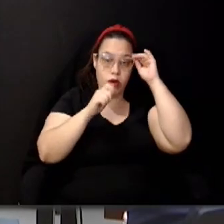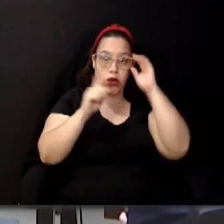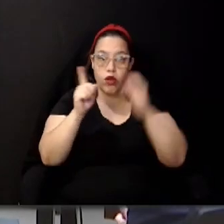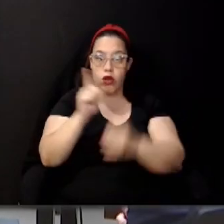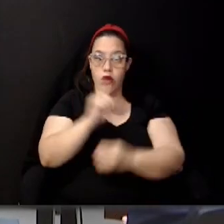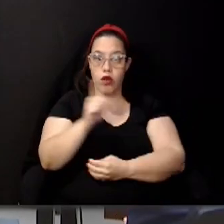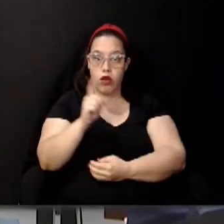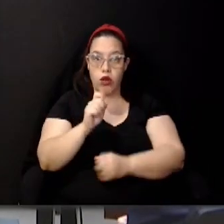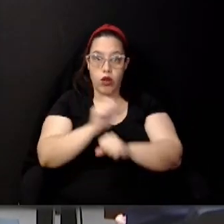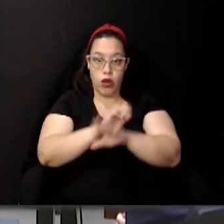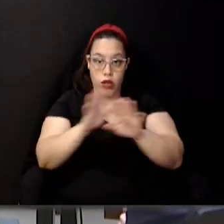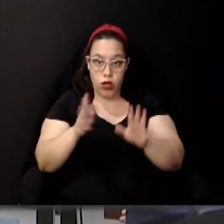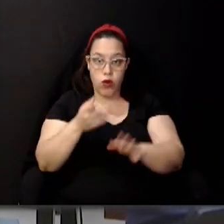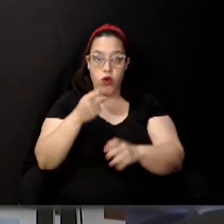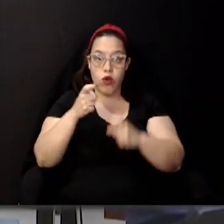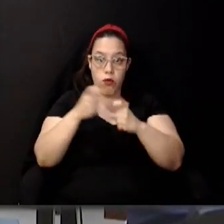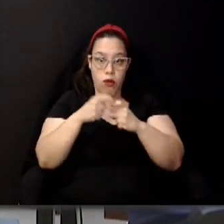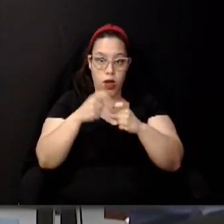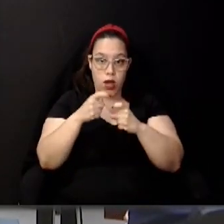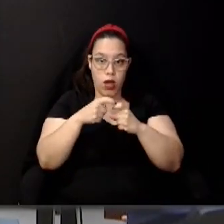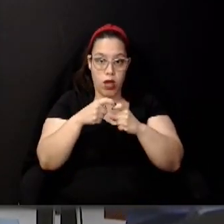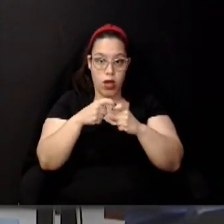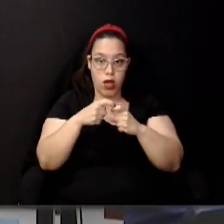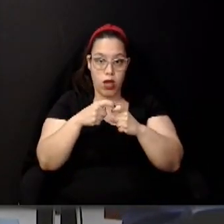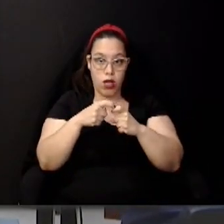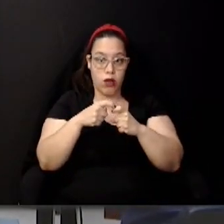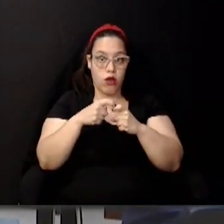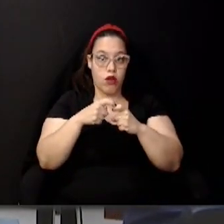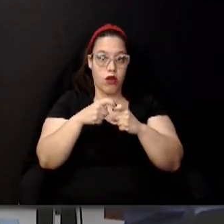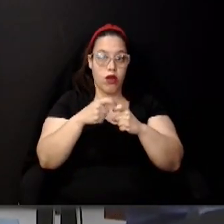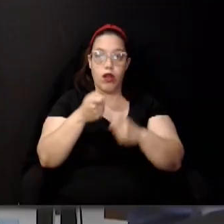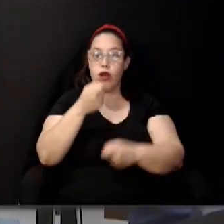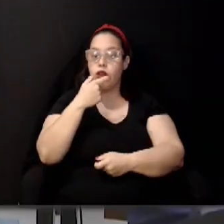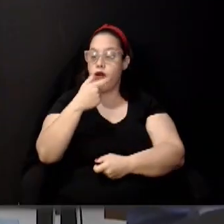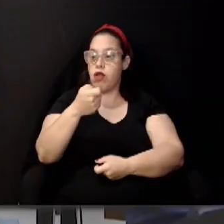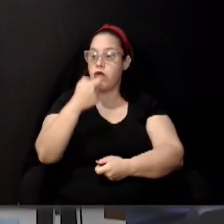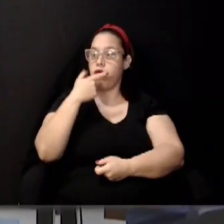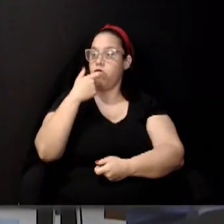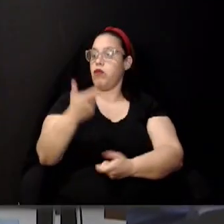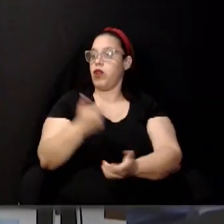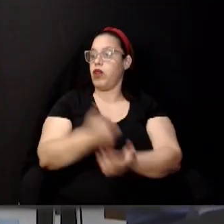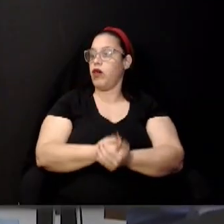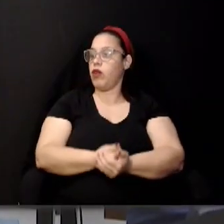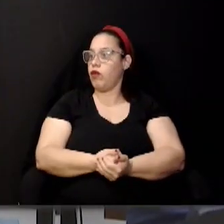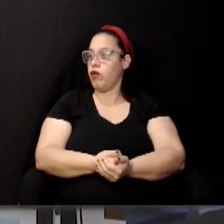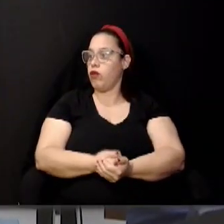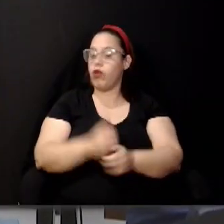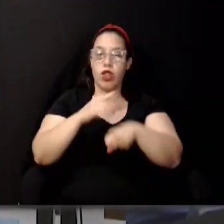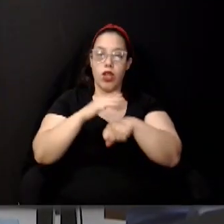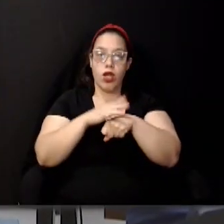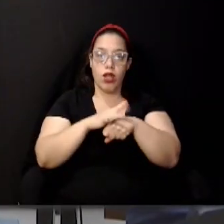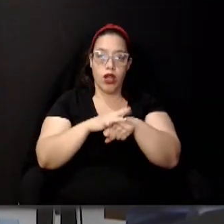falar médico, já vem essa questão da medicalização, de ter uma doença, embora autismo